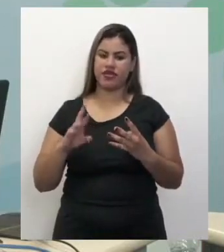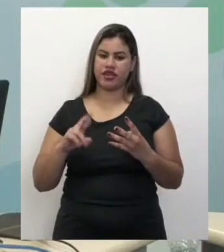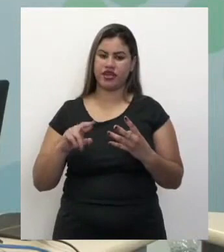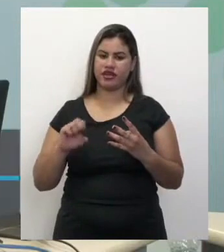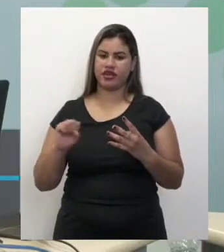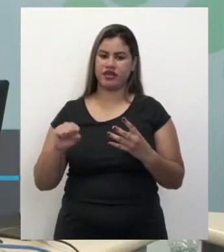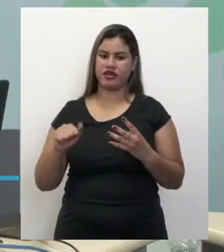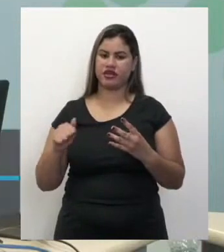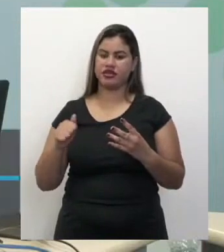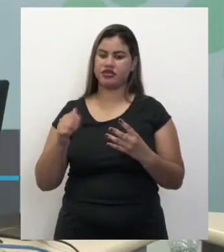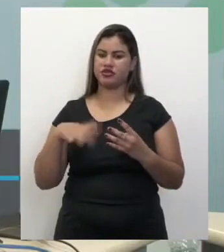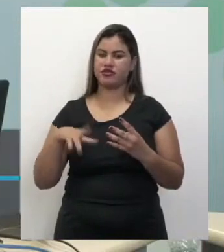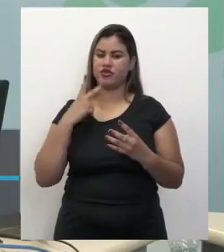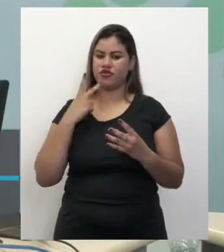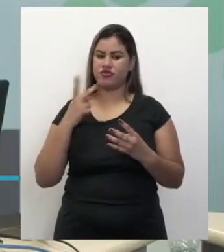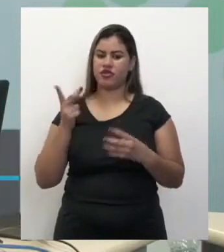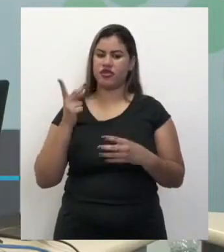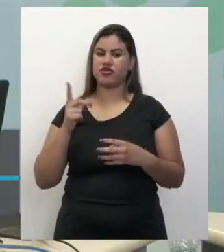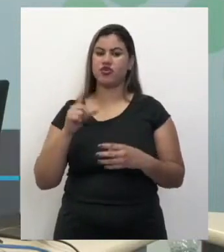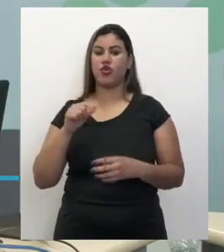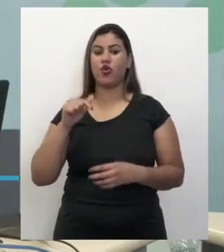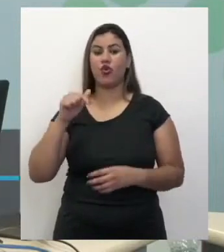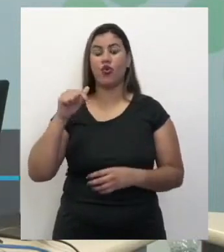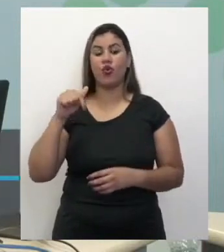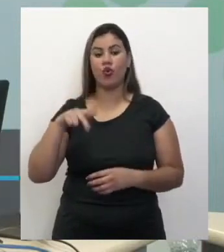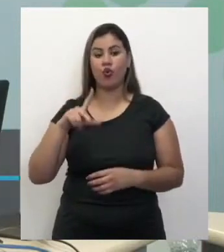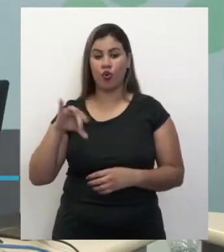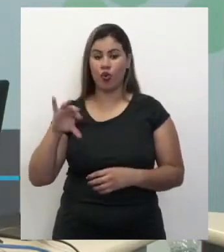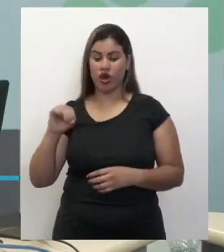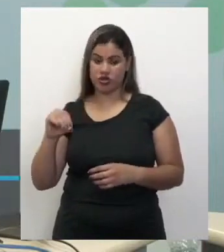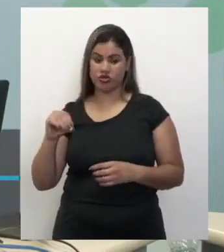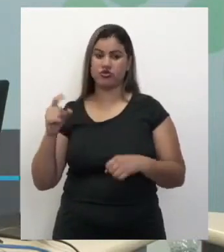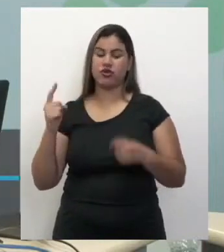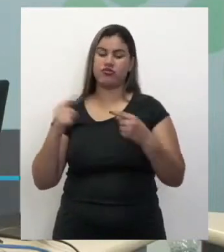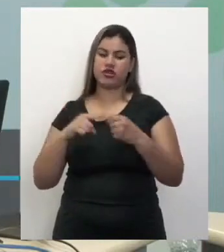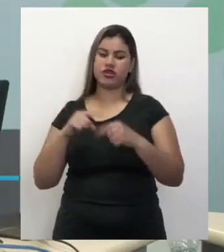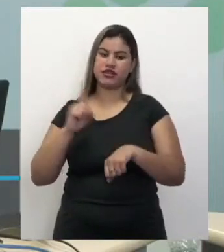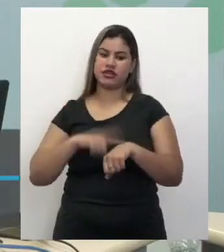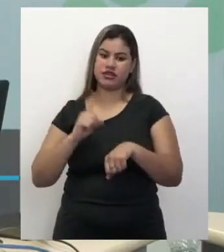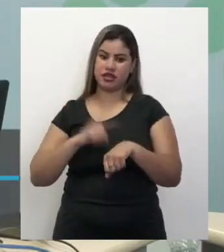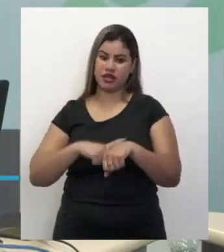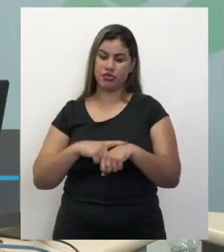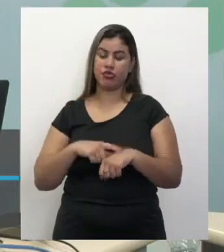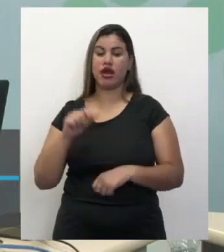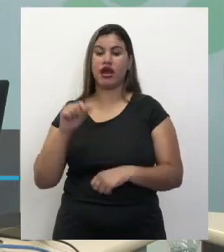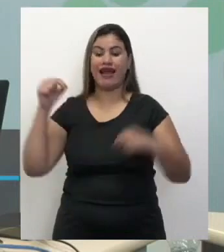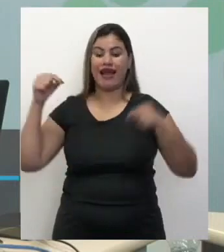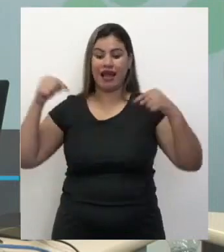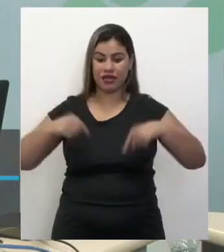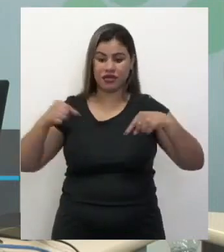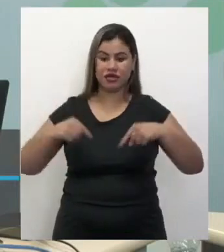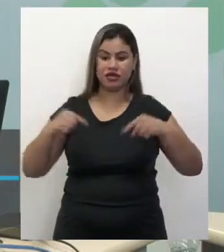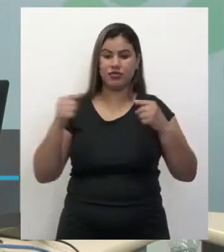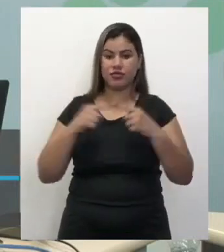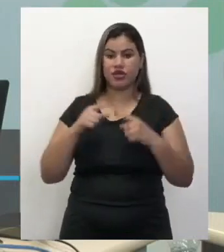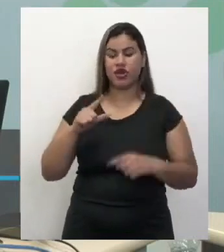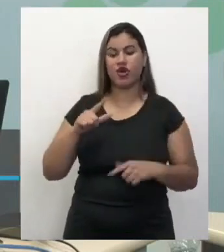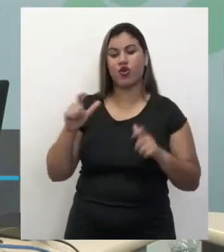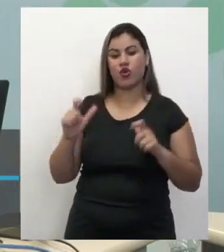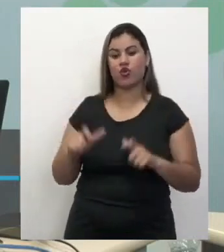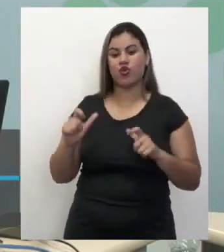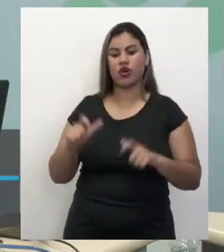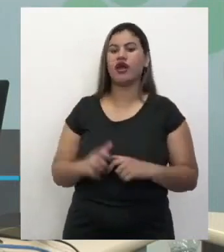todas dizendo quando, tempo e aqui, lugar. O aluno João Vitor também colocou quando, tempo, aqui,